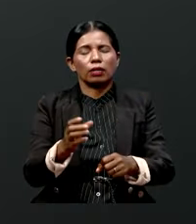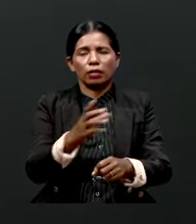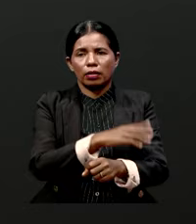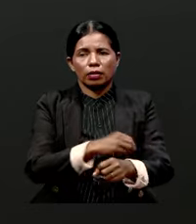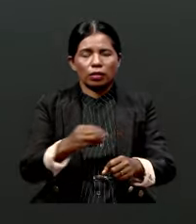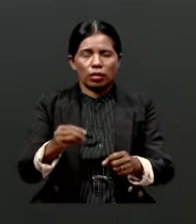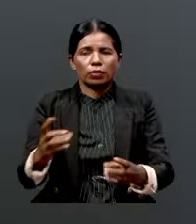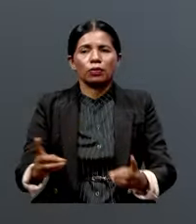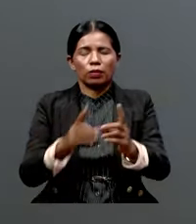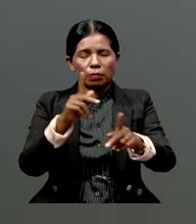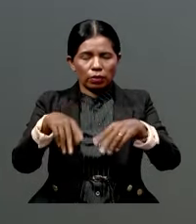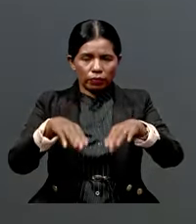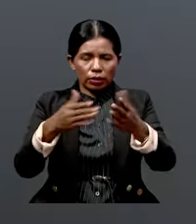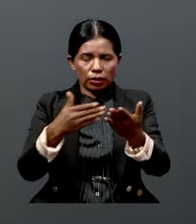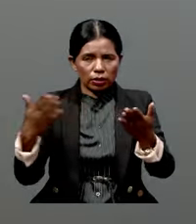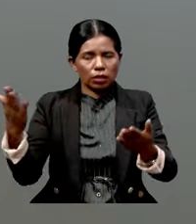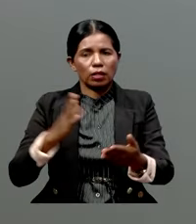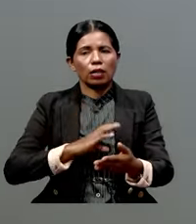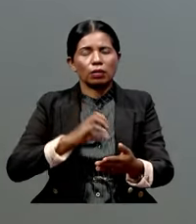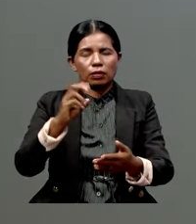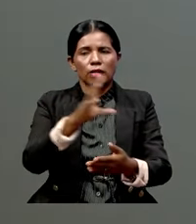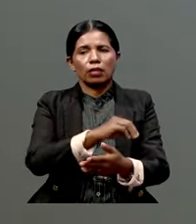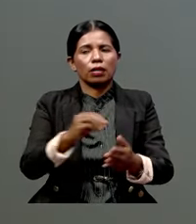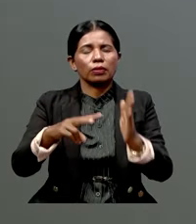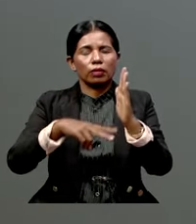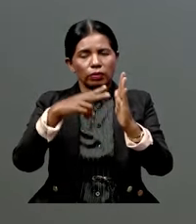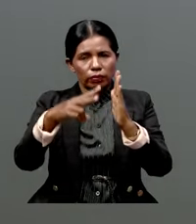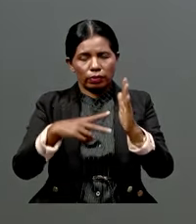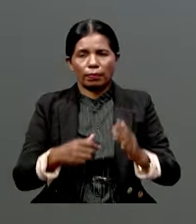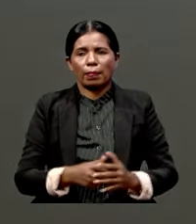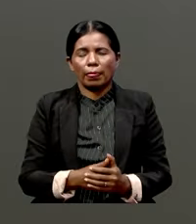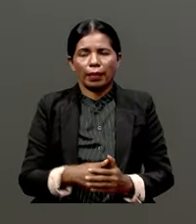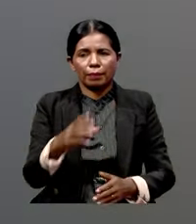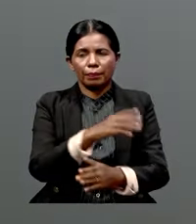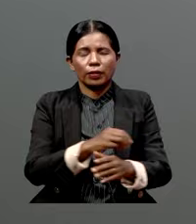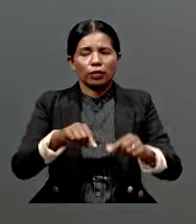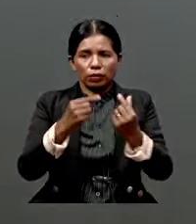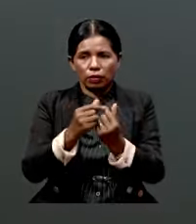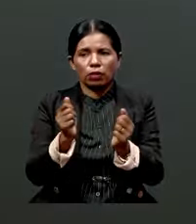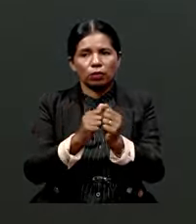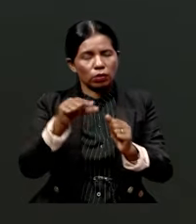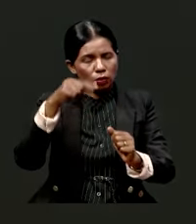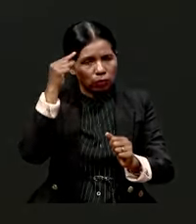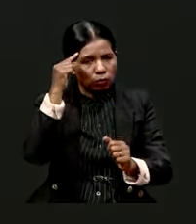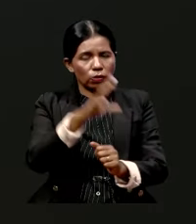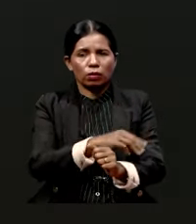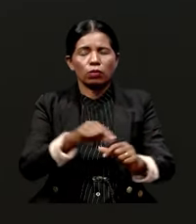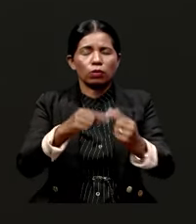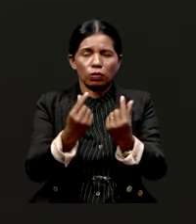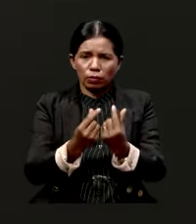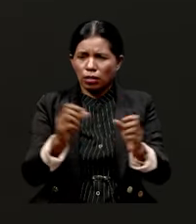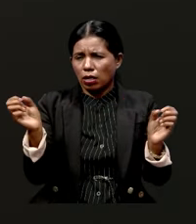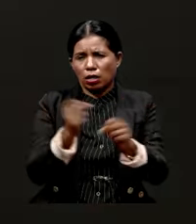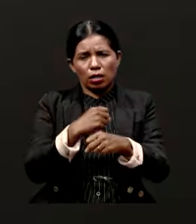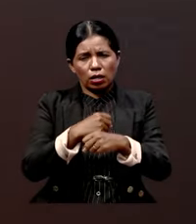negociante ambulante e a área Campumbaro, nebe sai viral e a mídia social. Também a governante e a equipa ne, la halo comunicação dia, onde